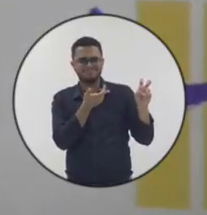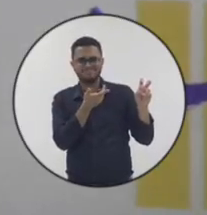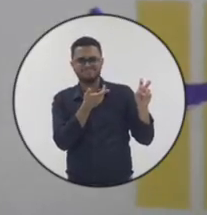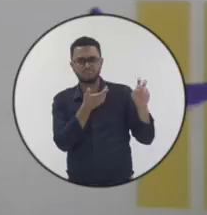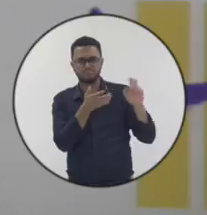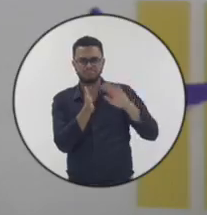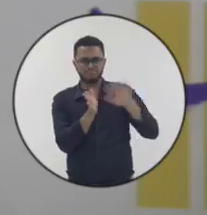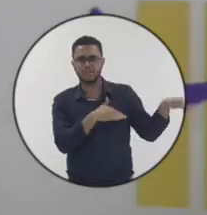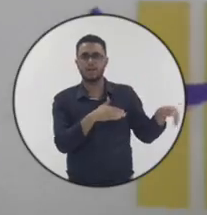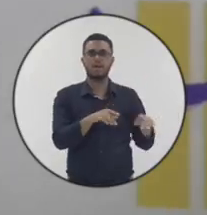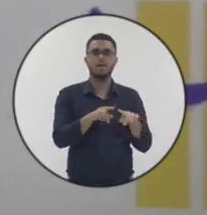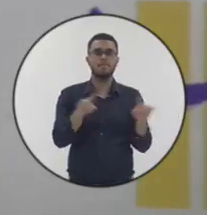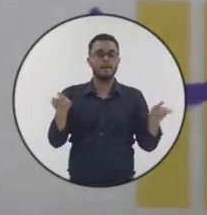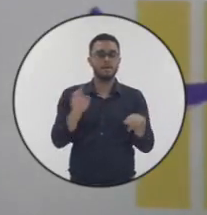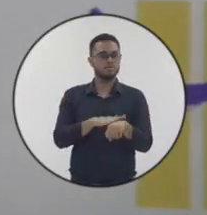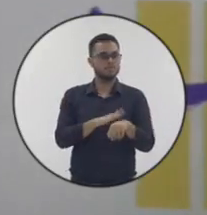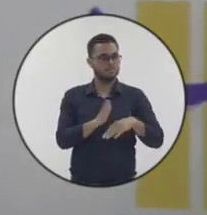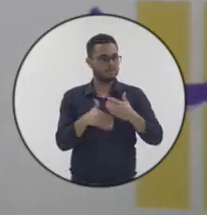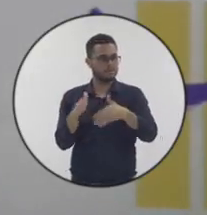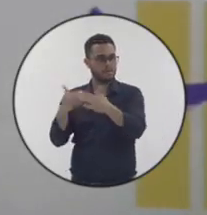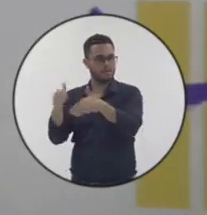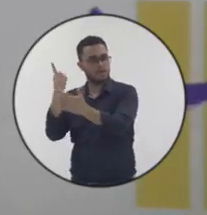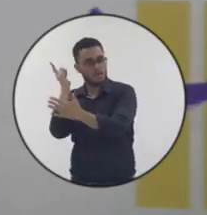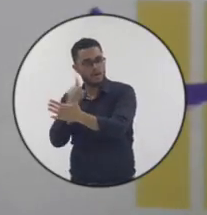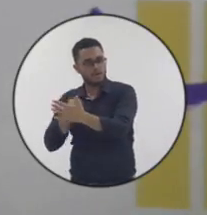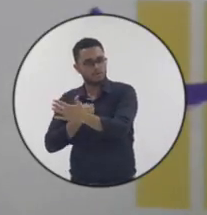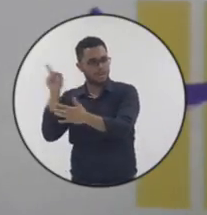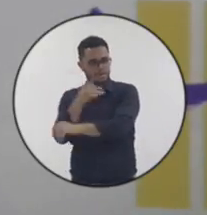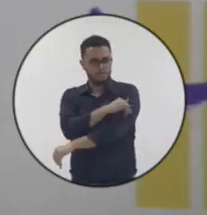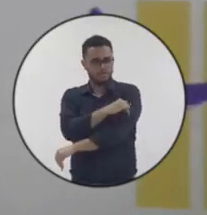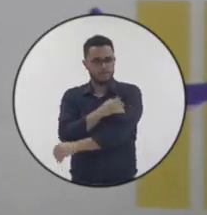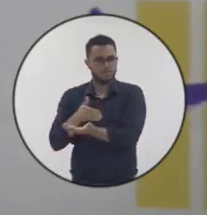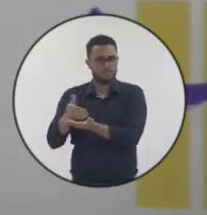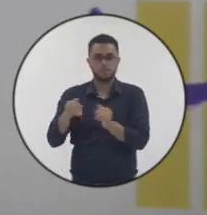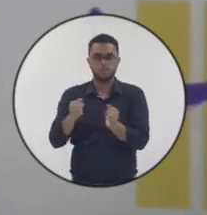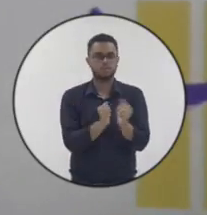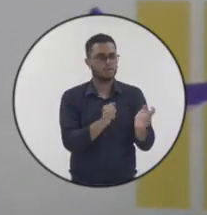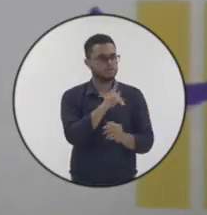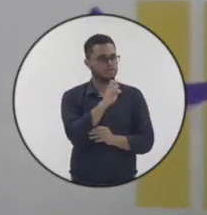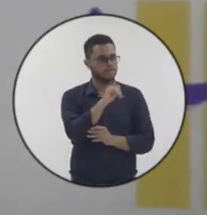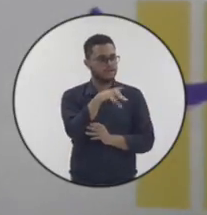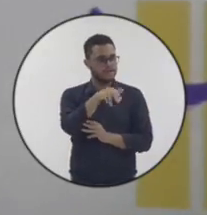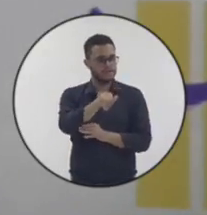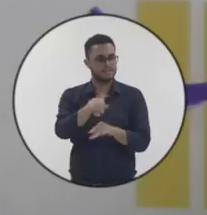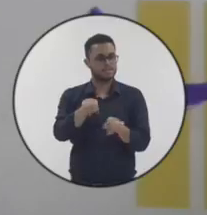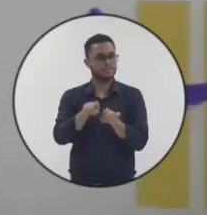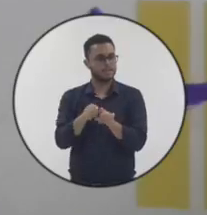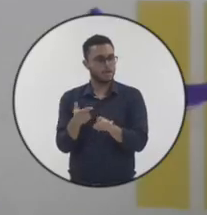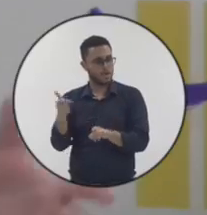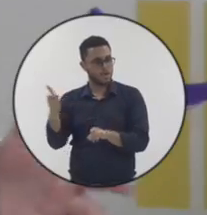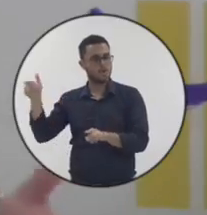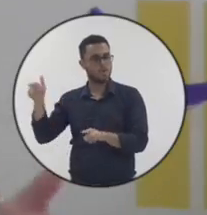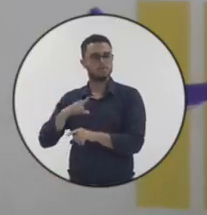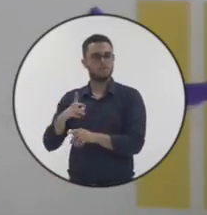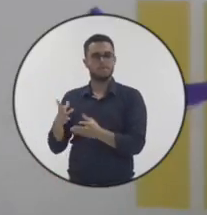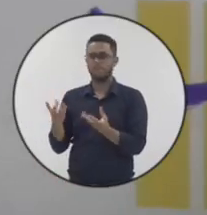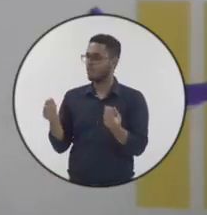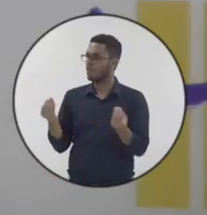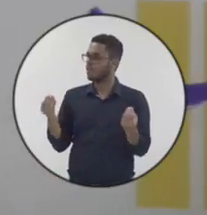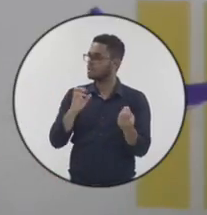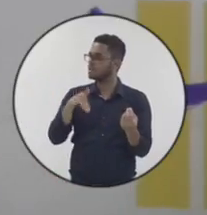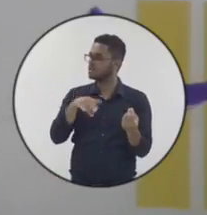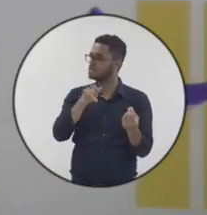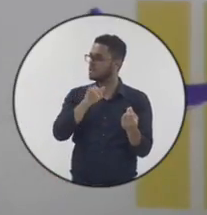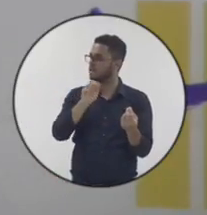temporal do movimento, quando a gente começou a se articular lá no Rio de Janeiro, com a companheira Giovanni, com as várias outras que estavam lá, em Indianara Siqueira, do